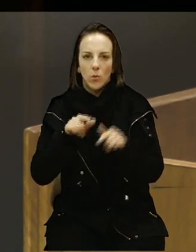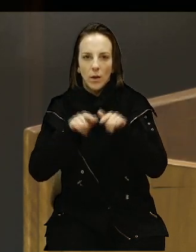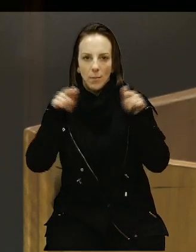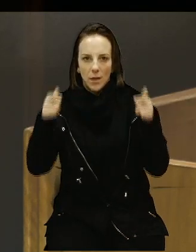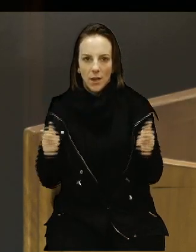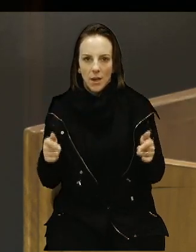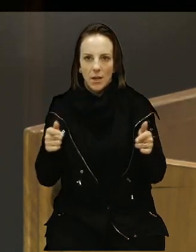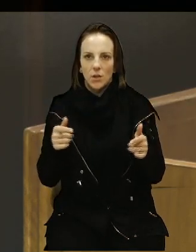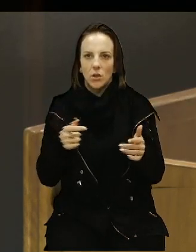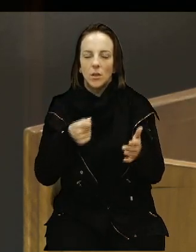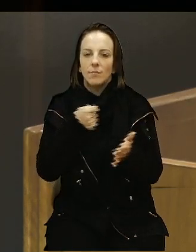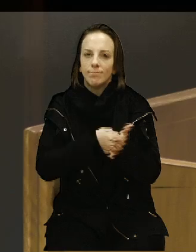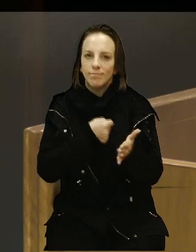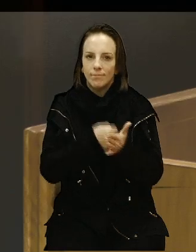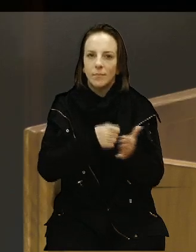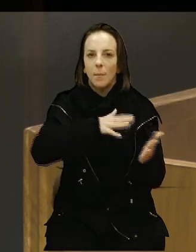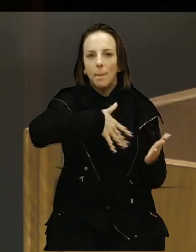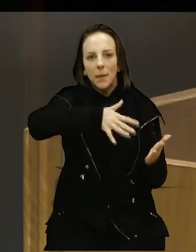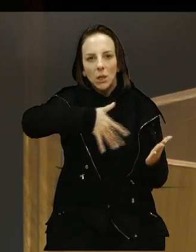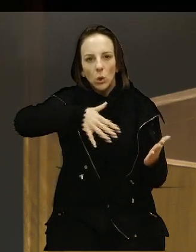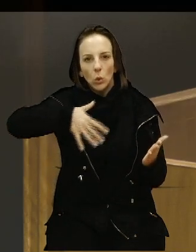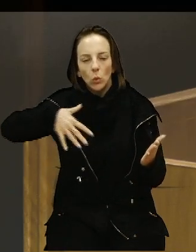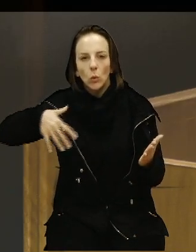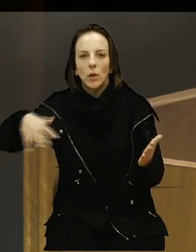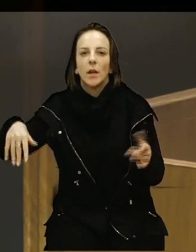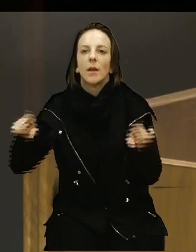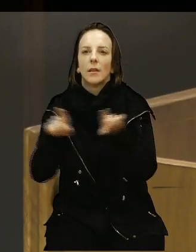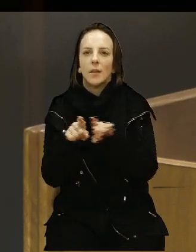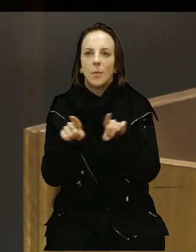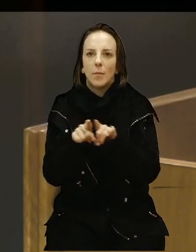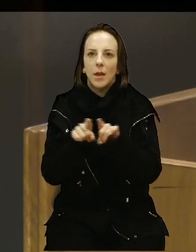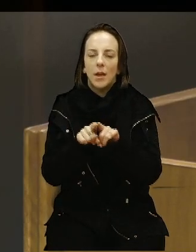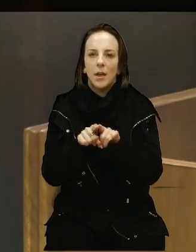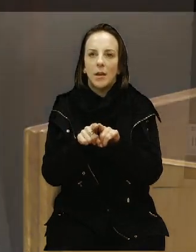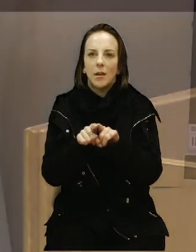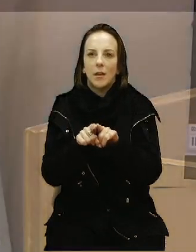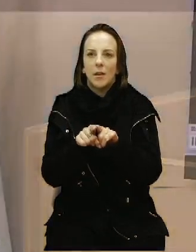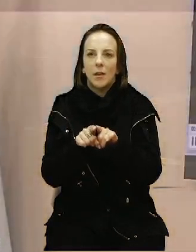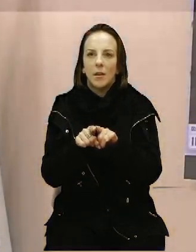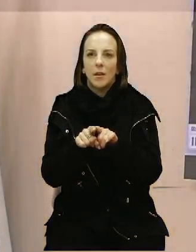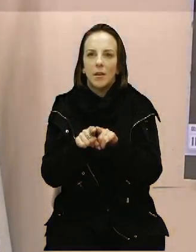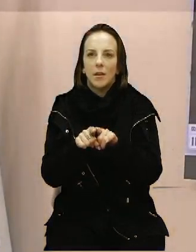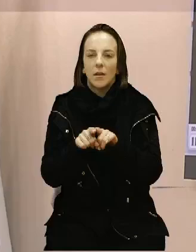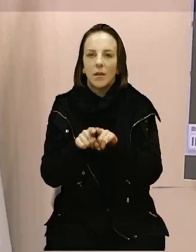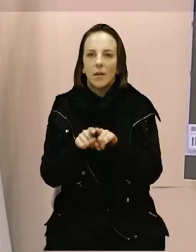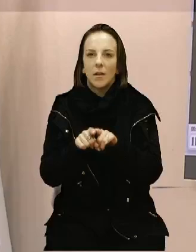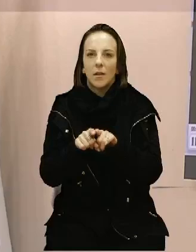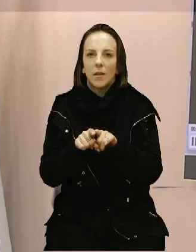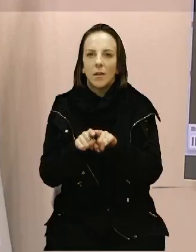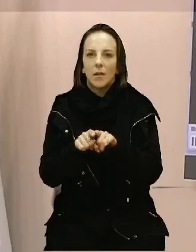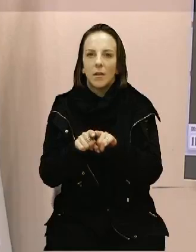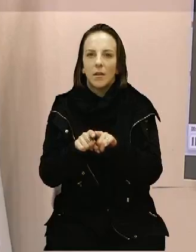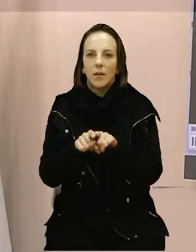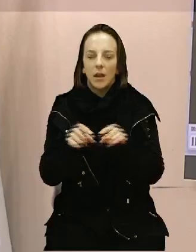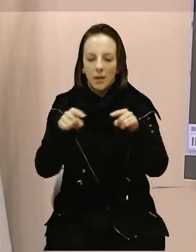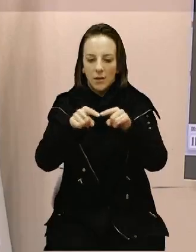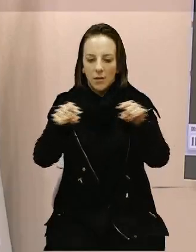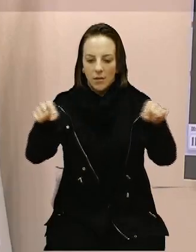a pintura, também a parte de divisão, inclusive está sendo exibidas as imagens aí,